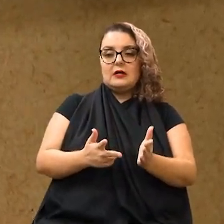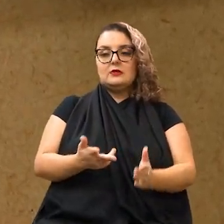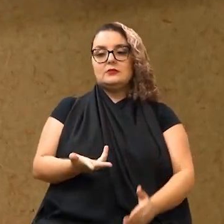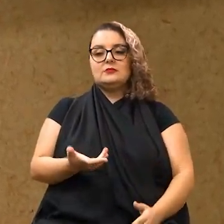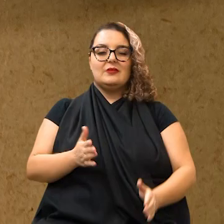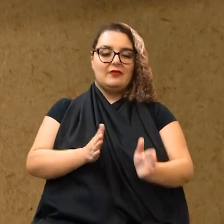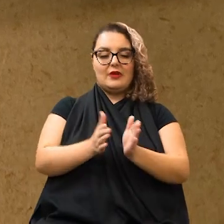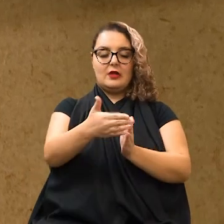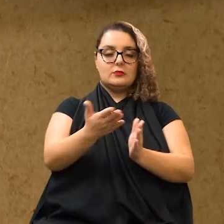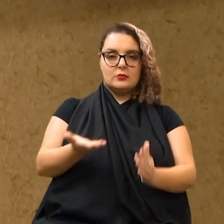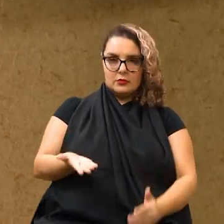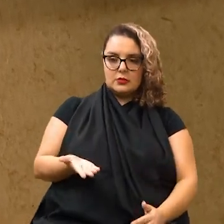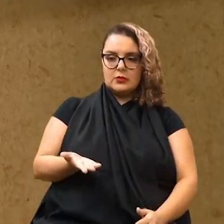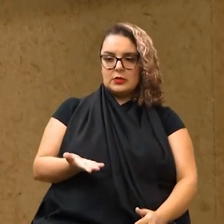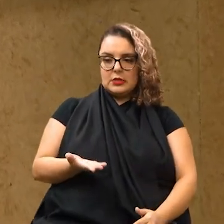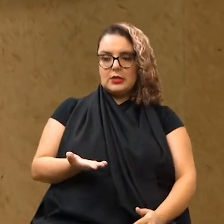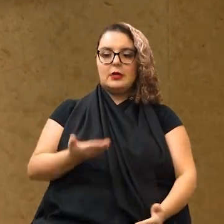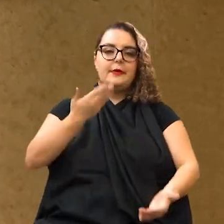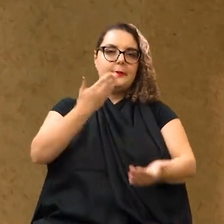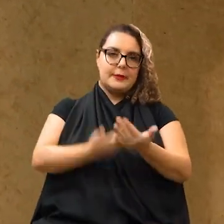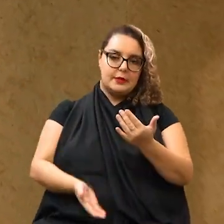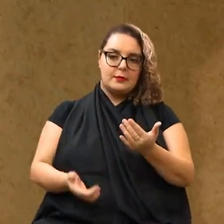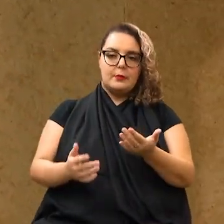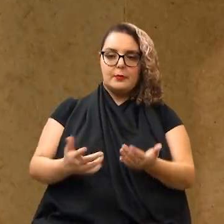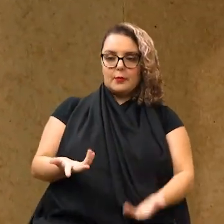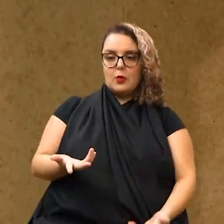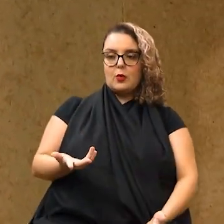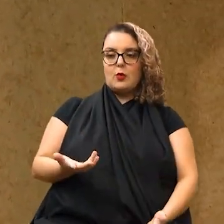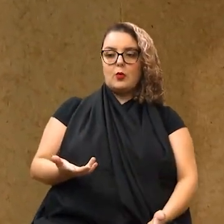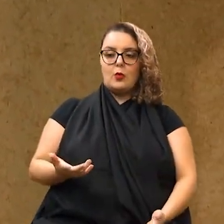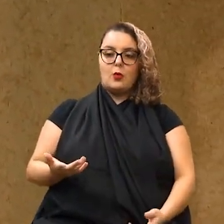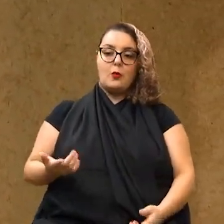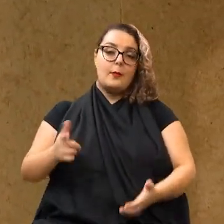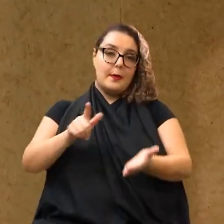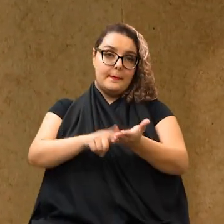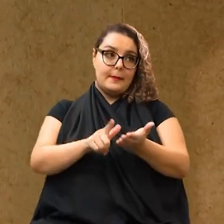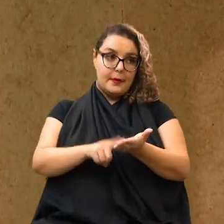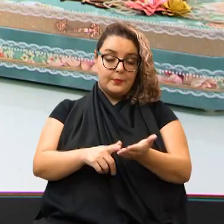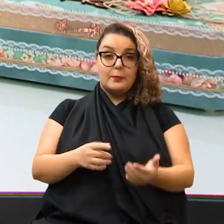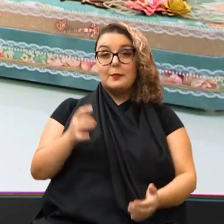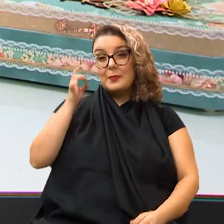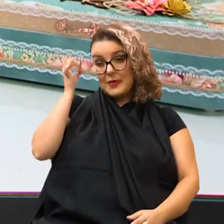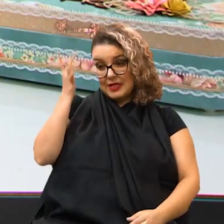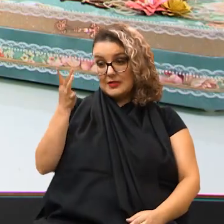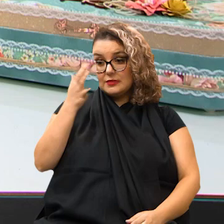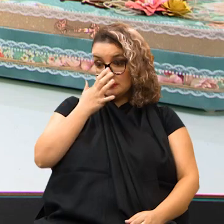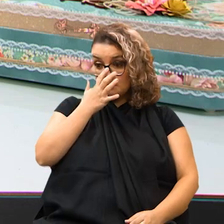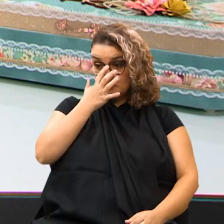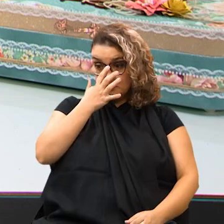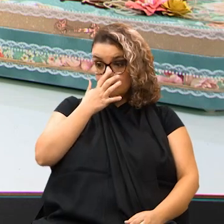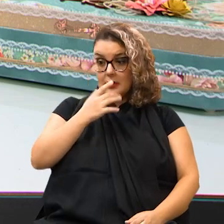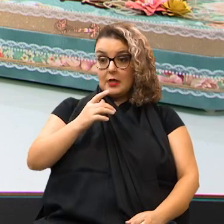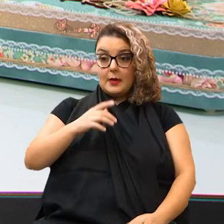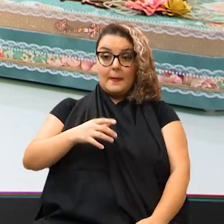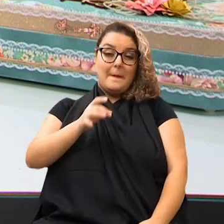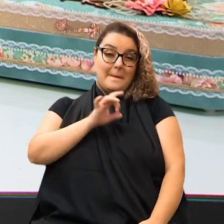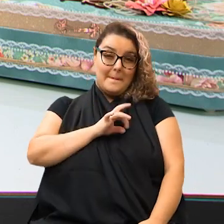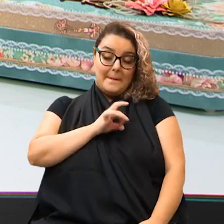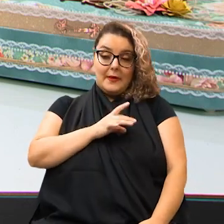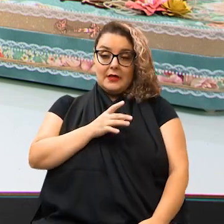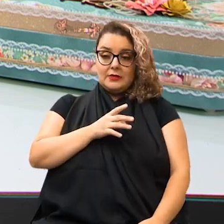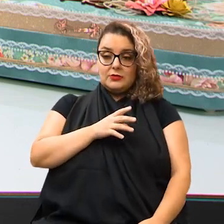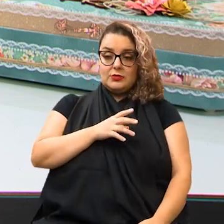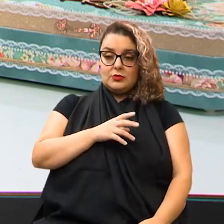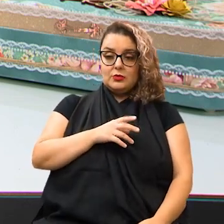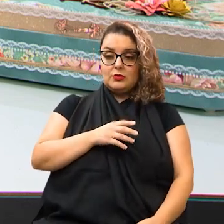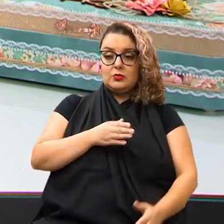no final e, enfim, pode estragar o papel que você já colou. Uma mais fácil para quem tem, às vezes, medo até de trabalhar